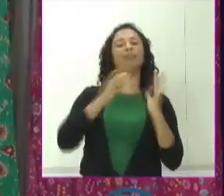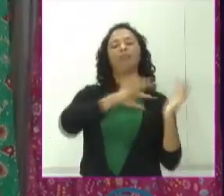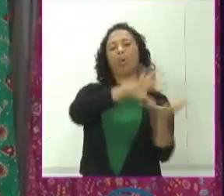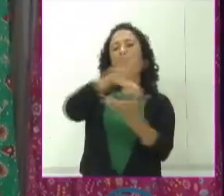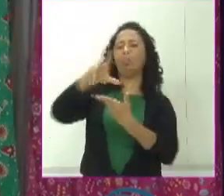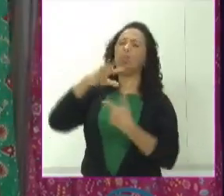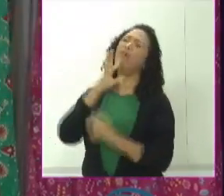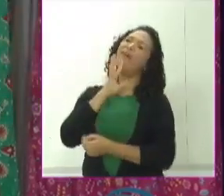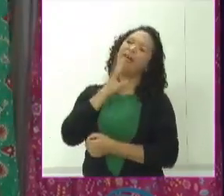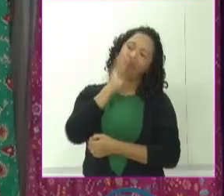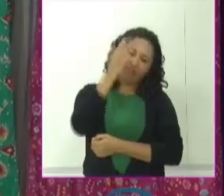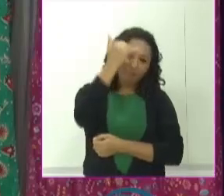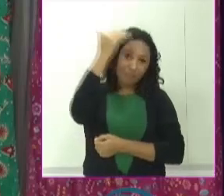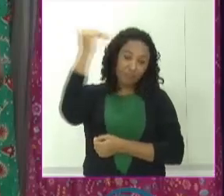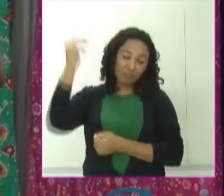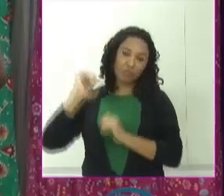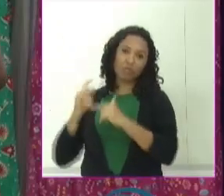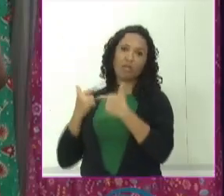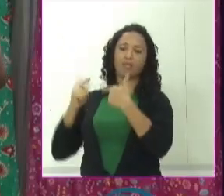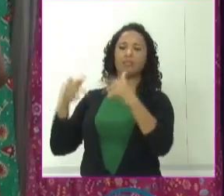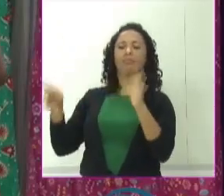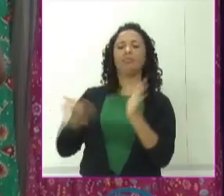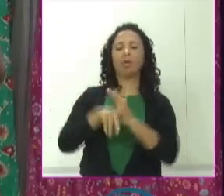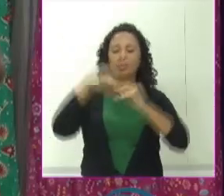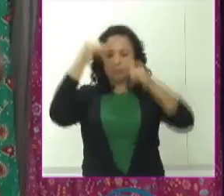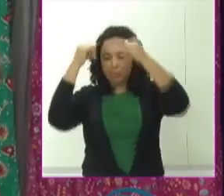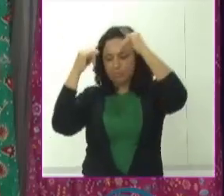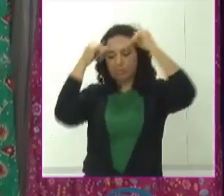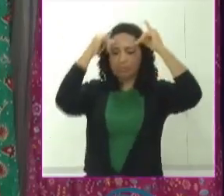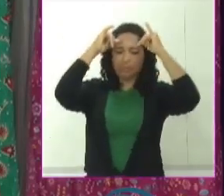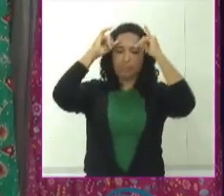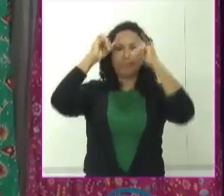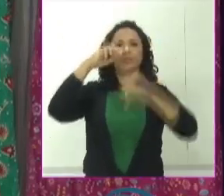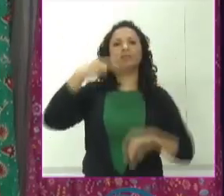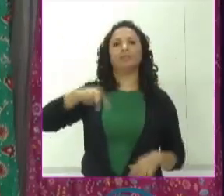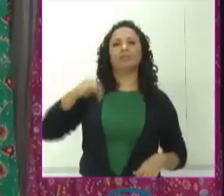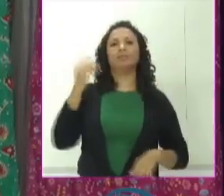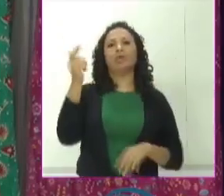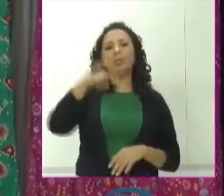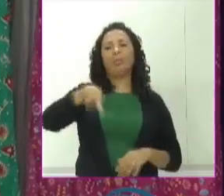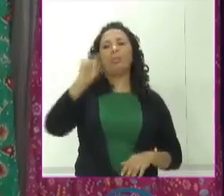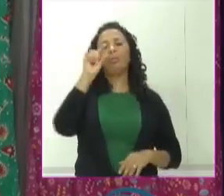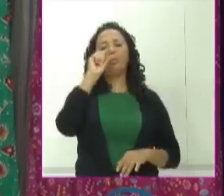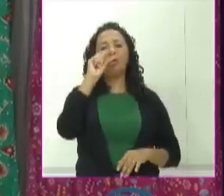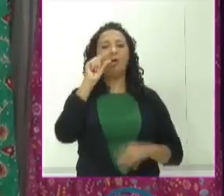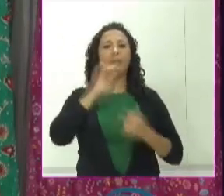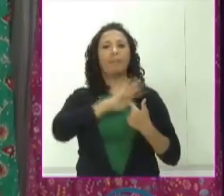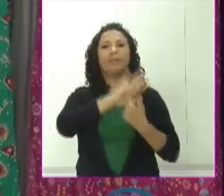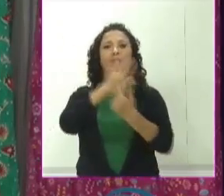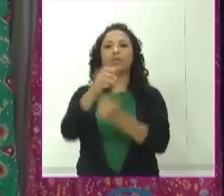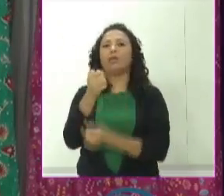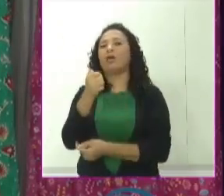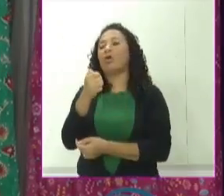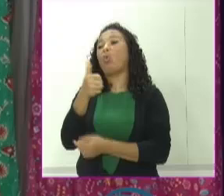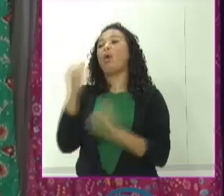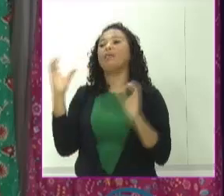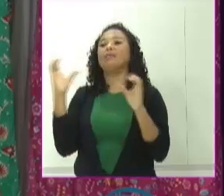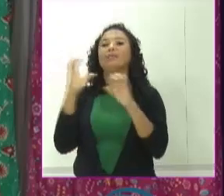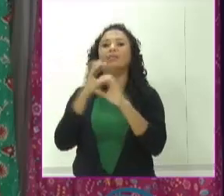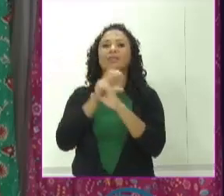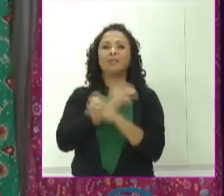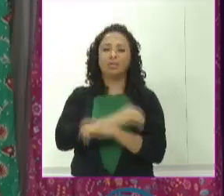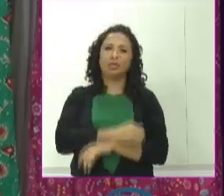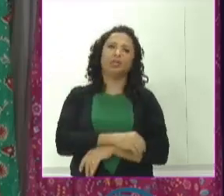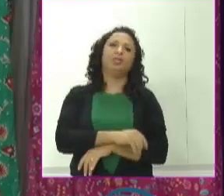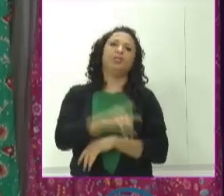todo conhece essa tradição do Maranhão, do boi, e a gente vai mais um pouquinho mostrar, que a gente já está praticamente encerrando o